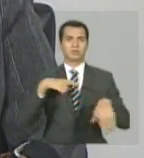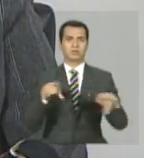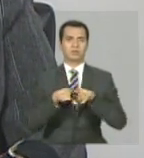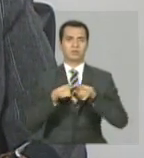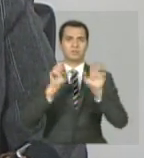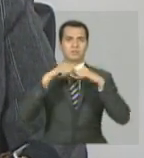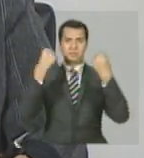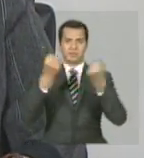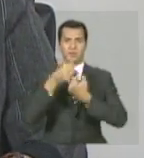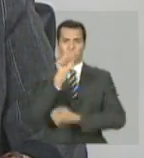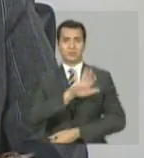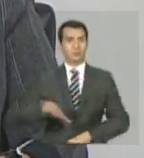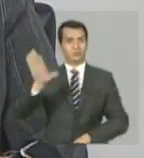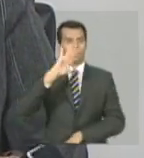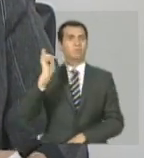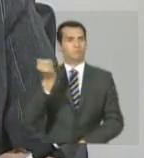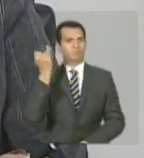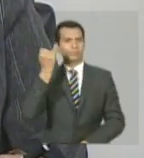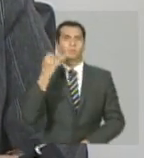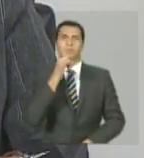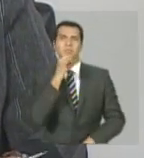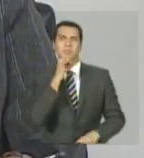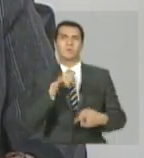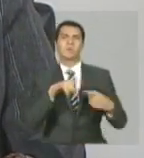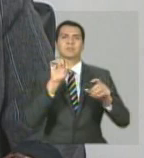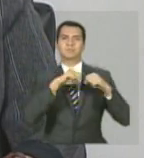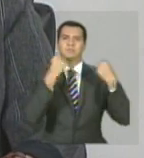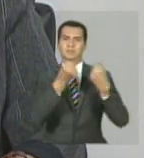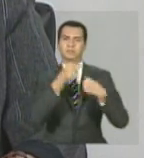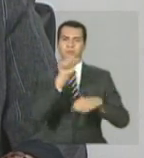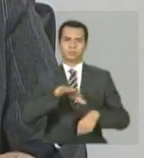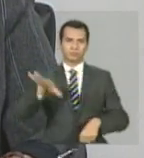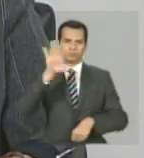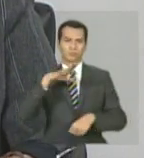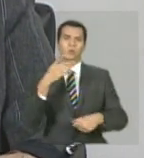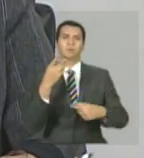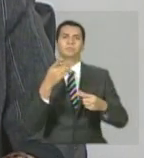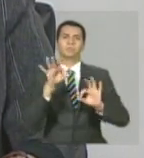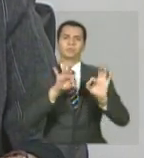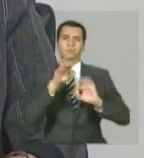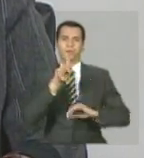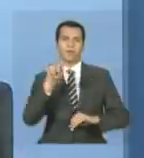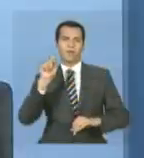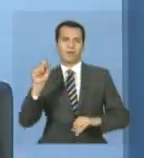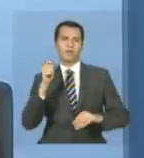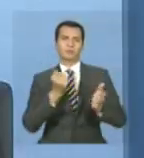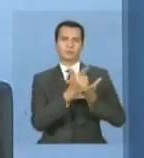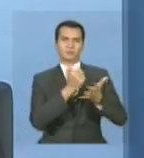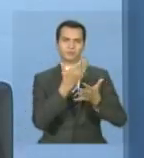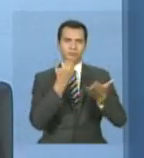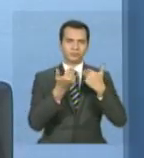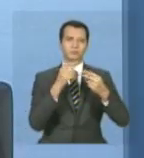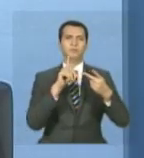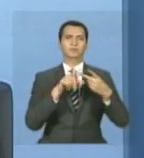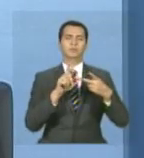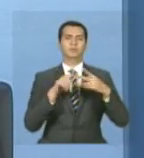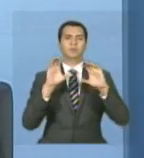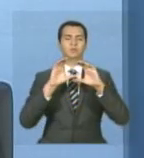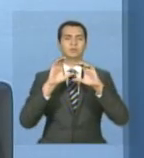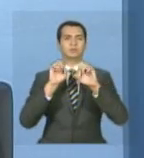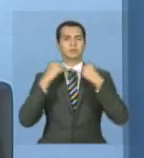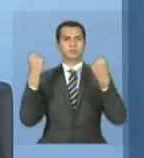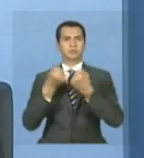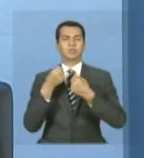importantes, como, por exemplo, o Seminário Nacional do Programa de Aquisição de Alimentos, PA, do Programa Nacional de